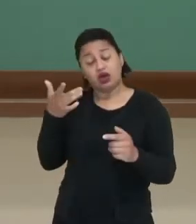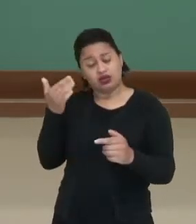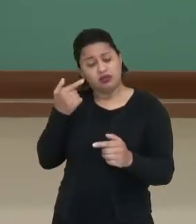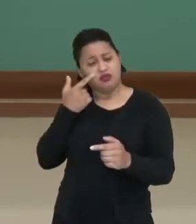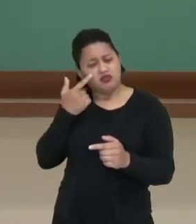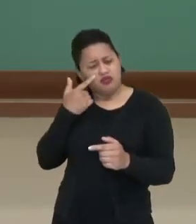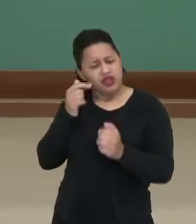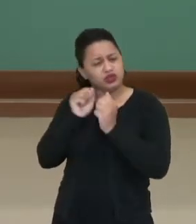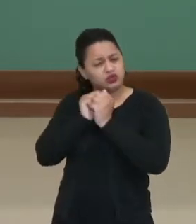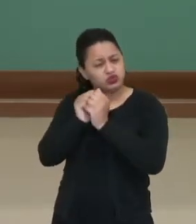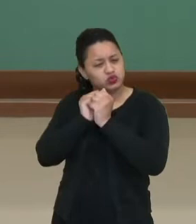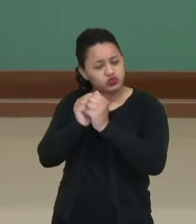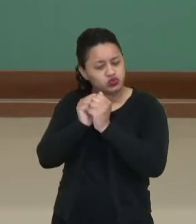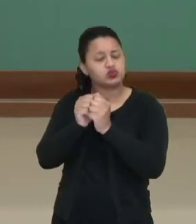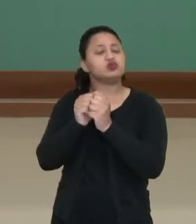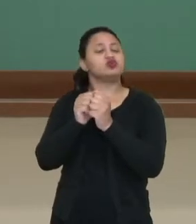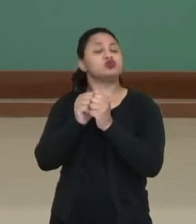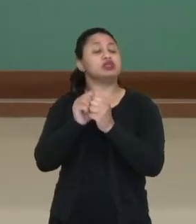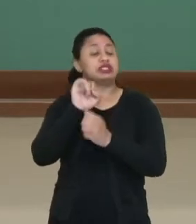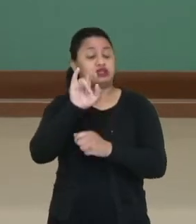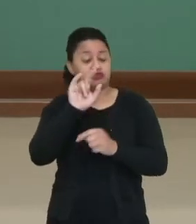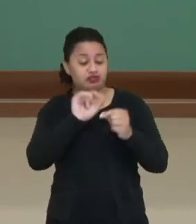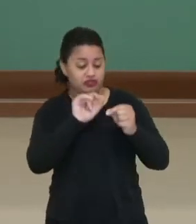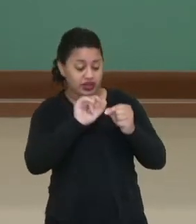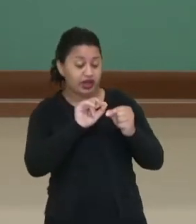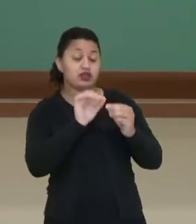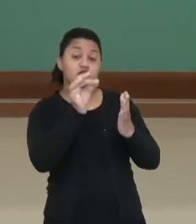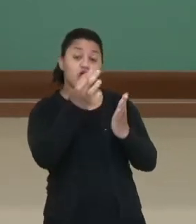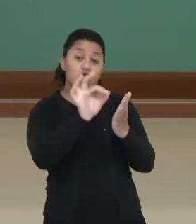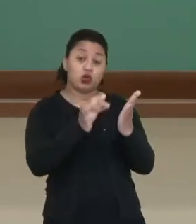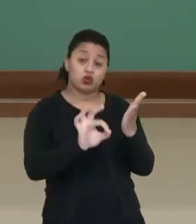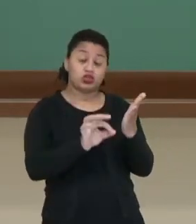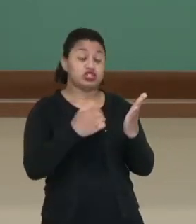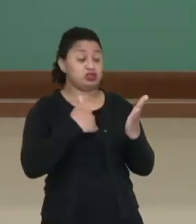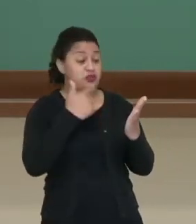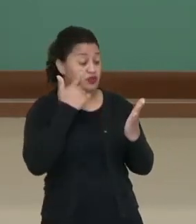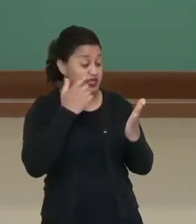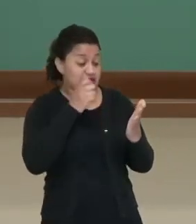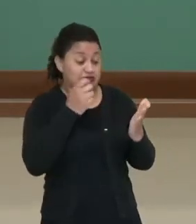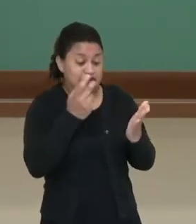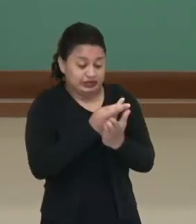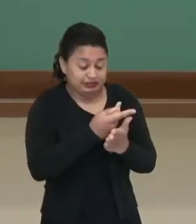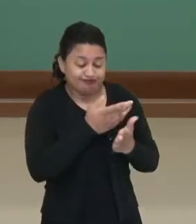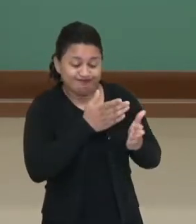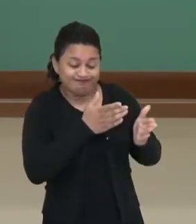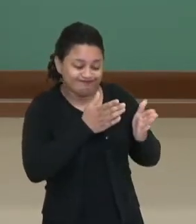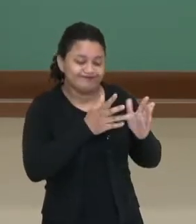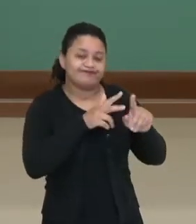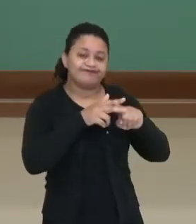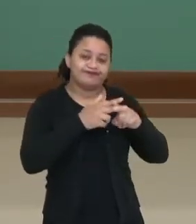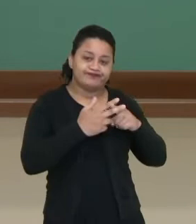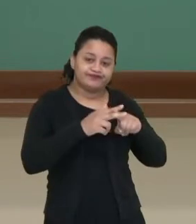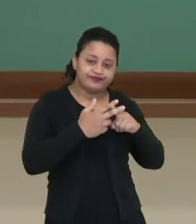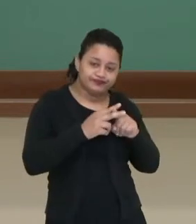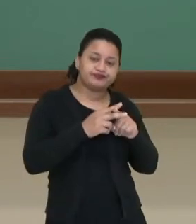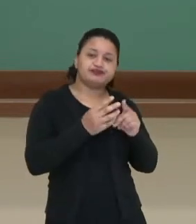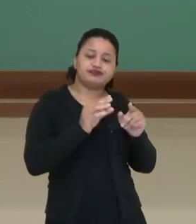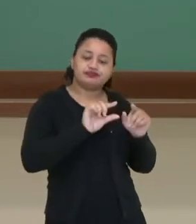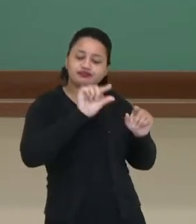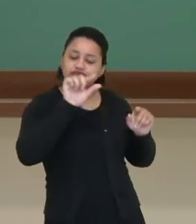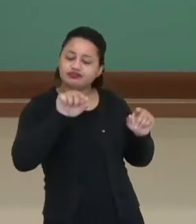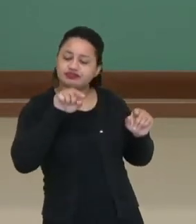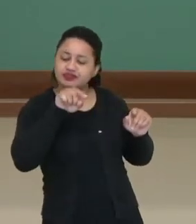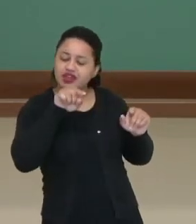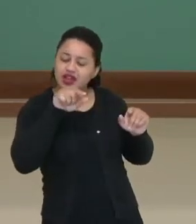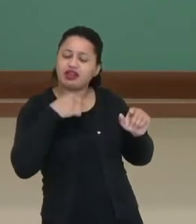tá? Confere aí quem já fez, o que aconteceu. Se houve algum escape no meio do caminho, opa, corrige, faz uma anotaçãozinha. Ah, aqui